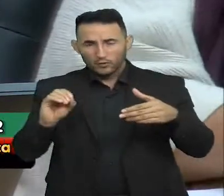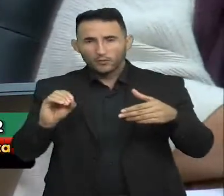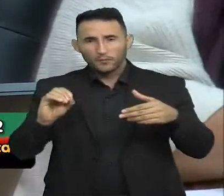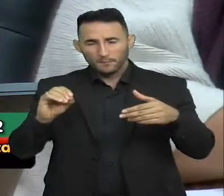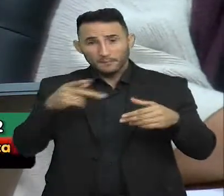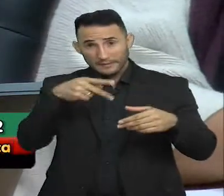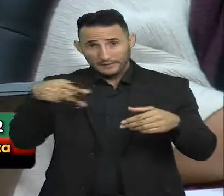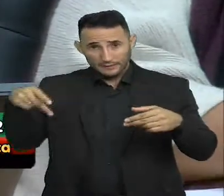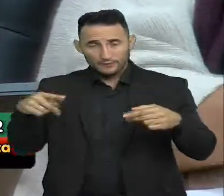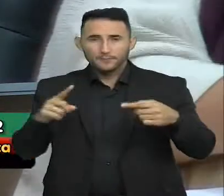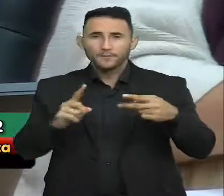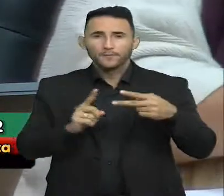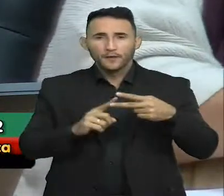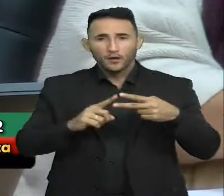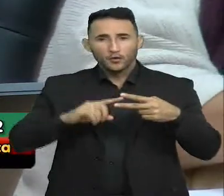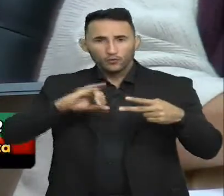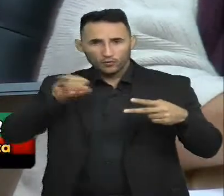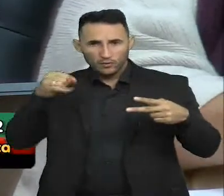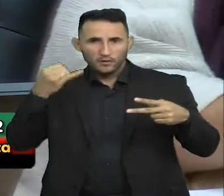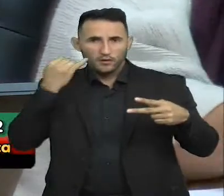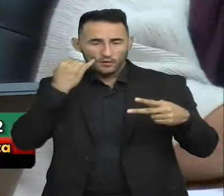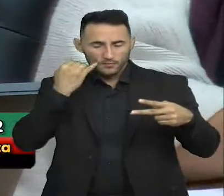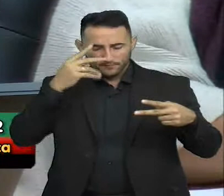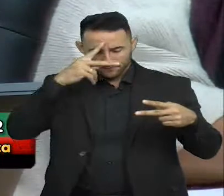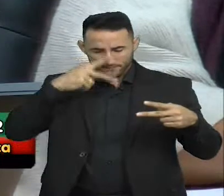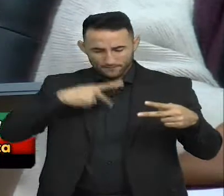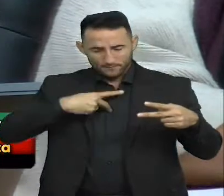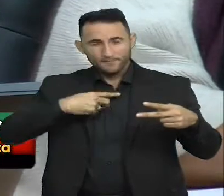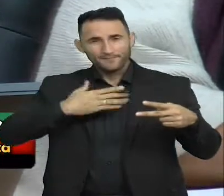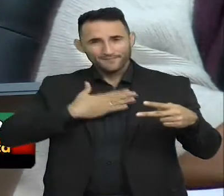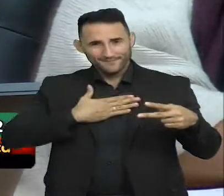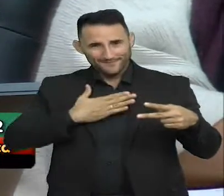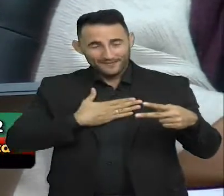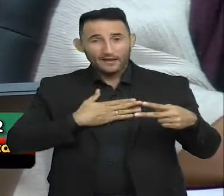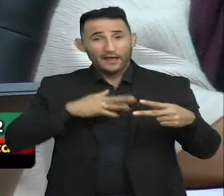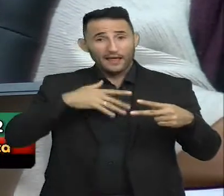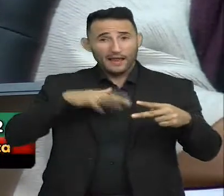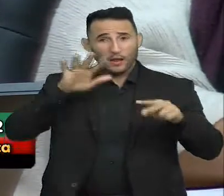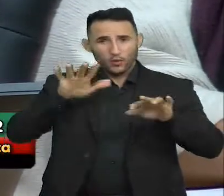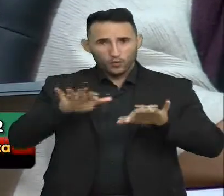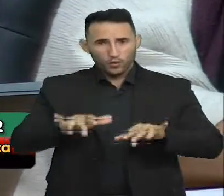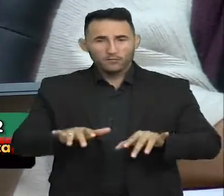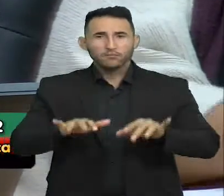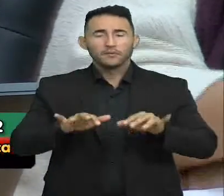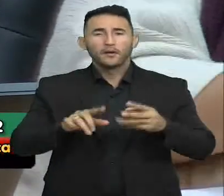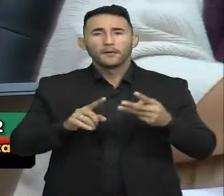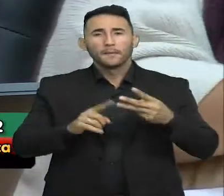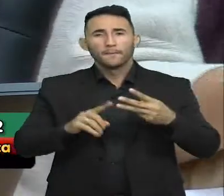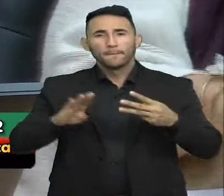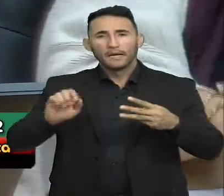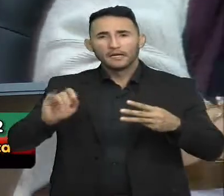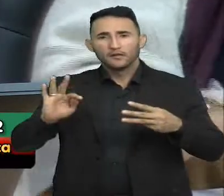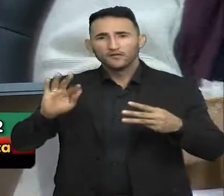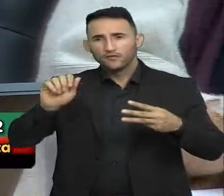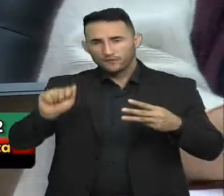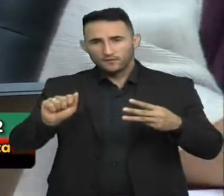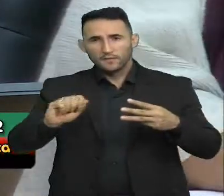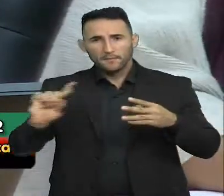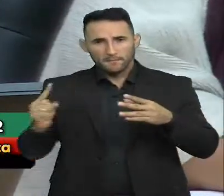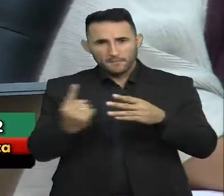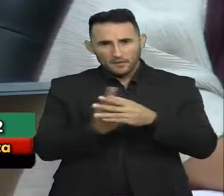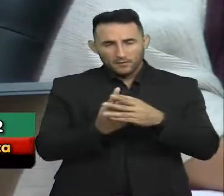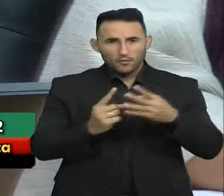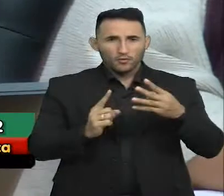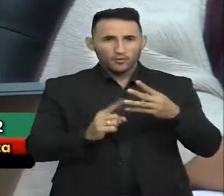que é o presidente, Juliana Gomes Curvelo, que sou eu, a relatora, Batista de Souza Moreira, como